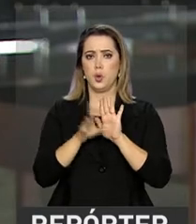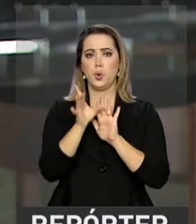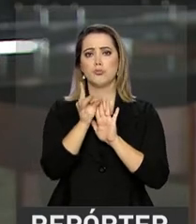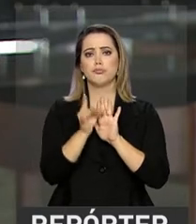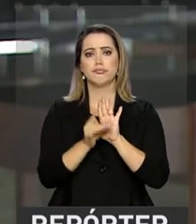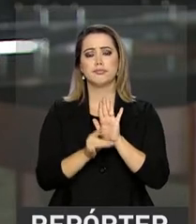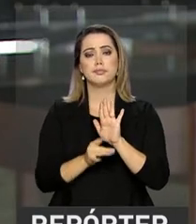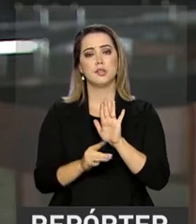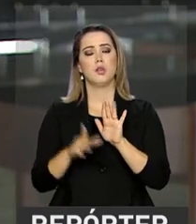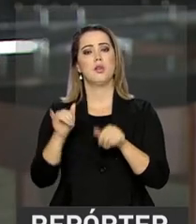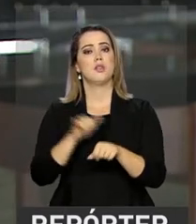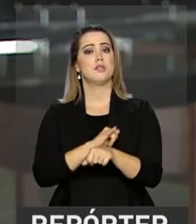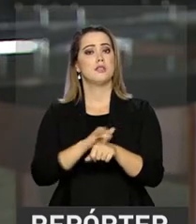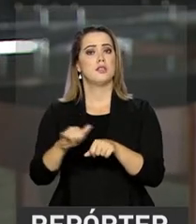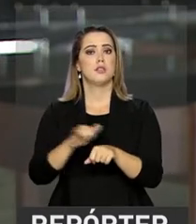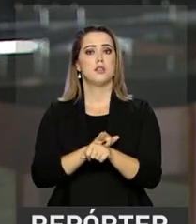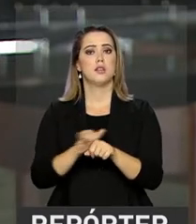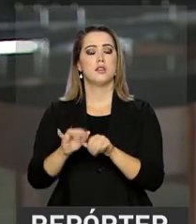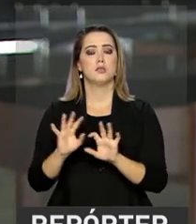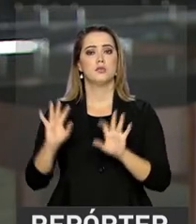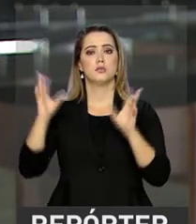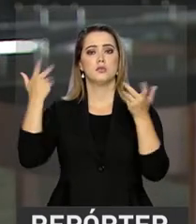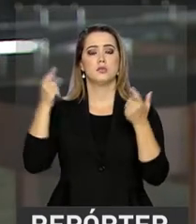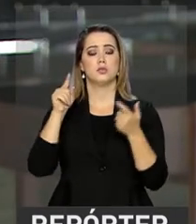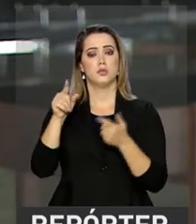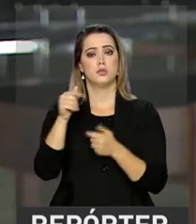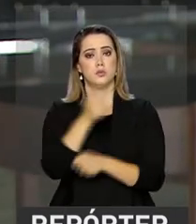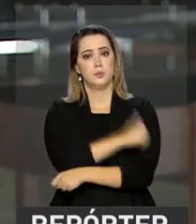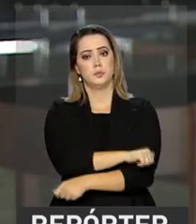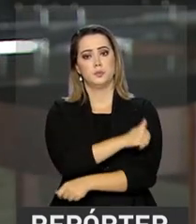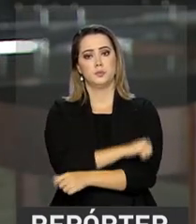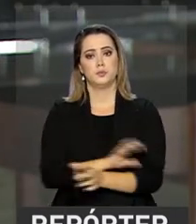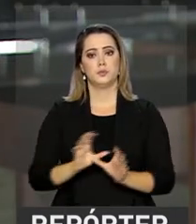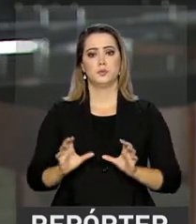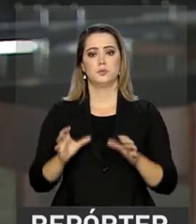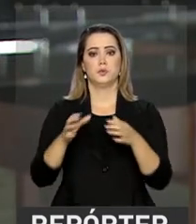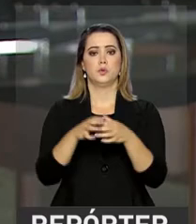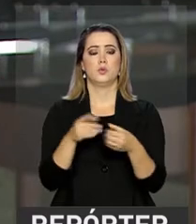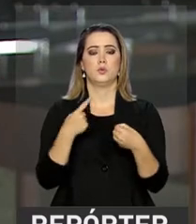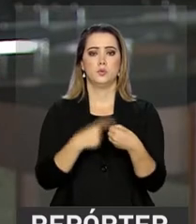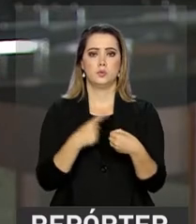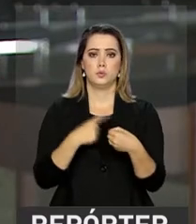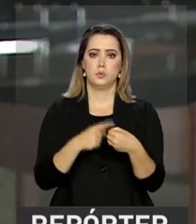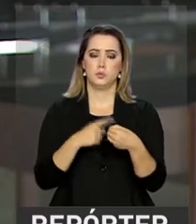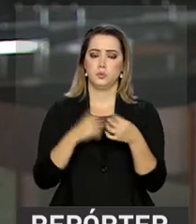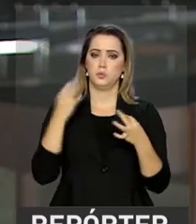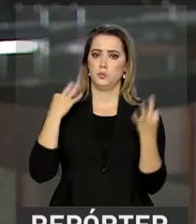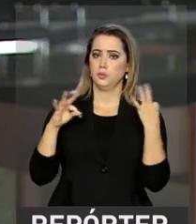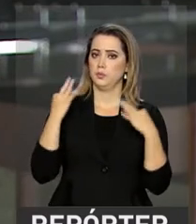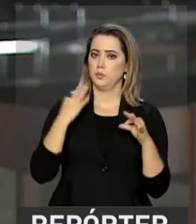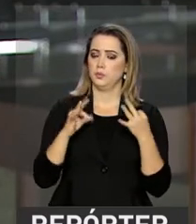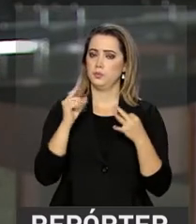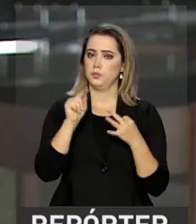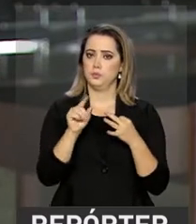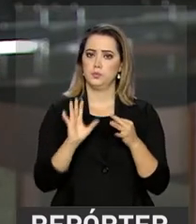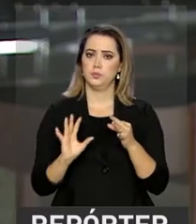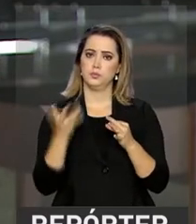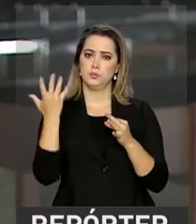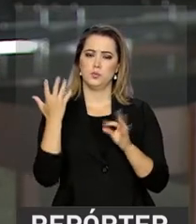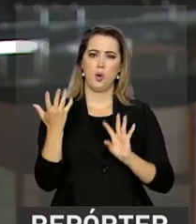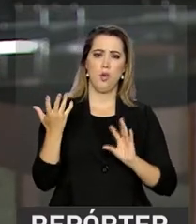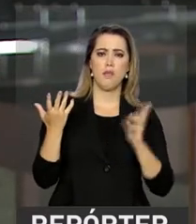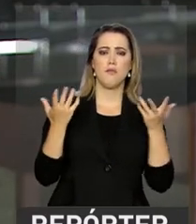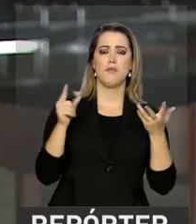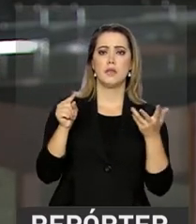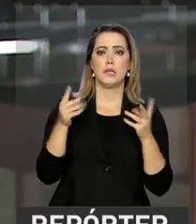estratégico de eventos lá no rio de janeiro elaborado pelo conselho municipal de turismo são eventos ligados